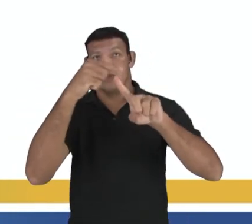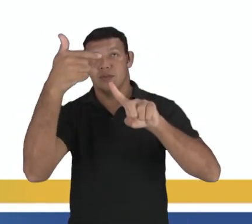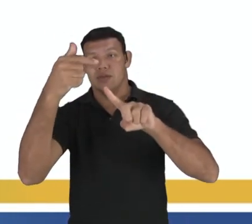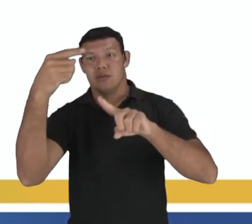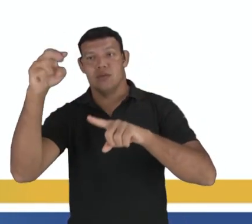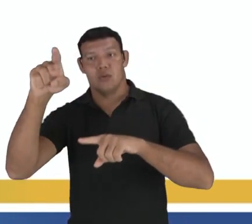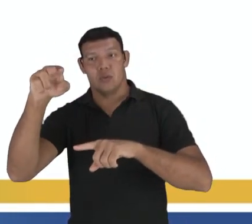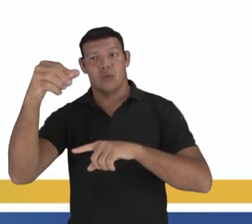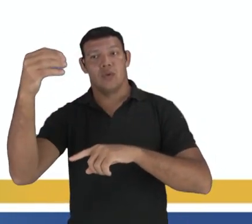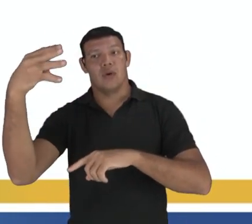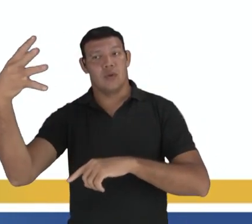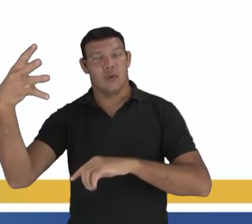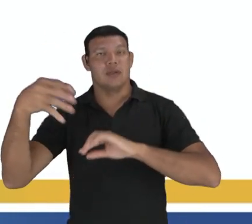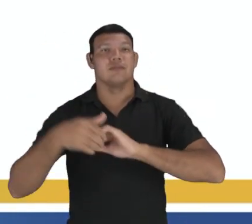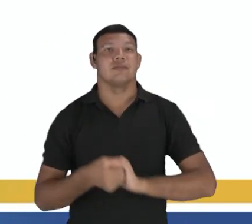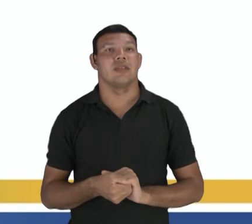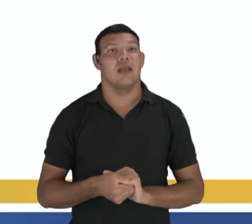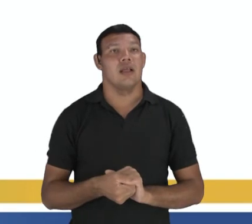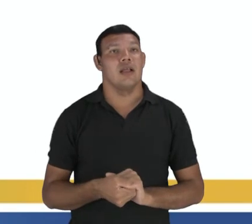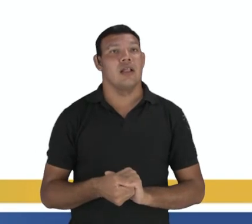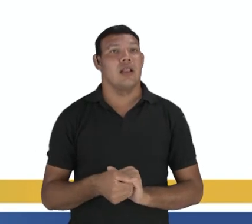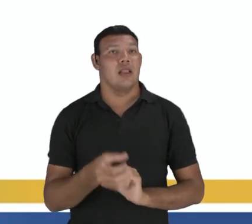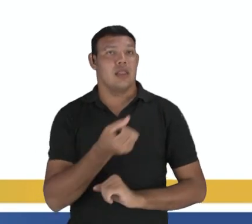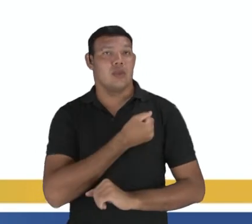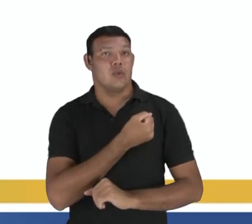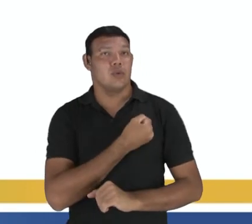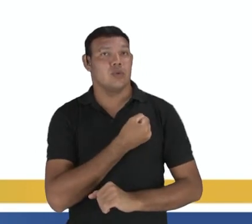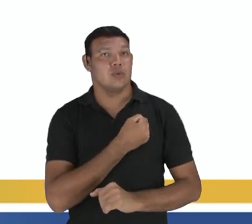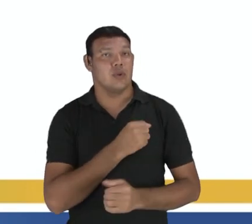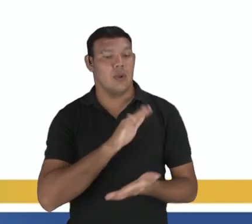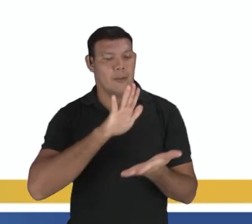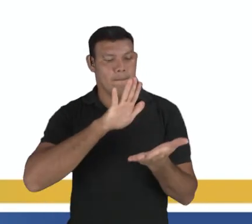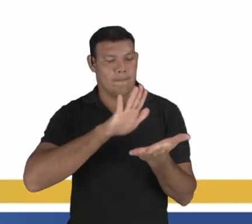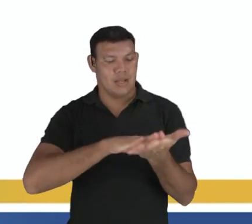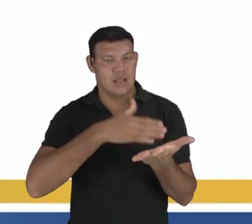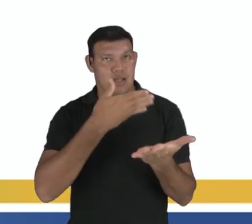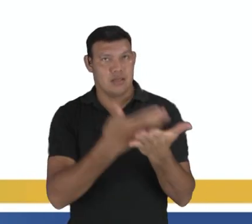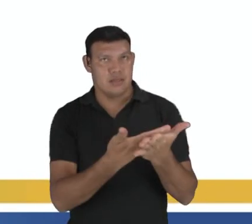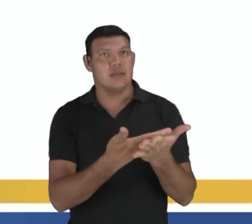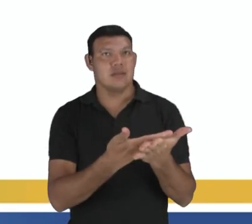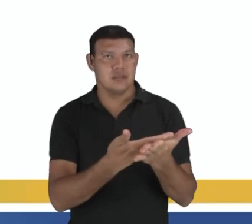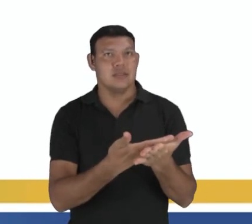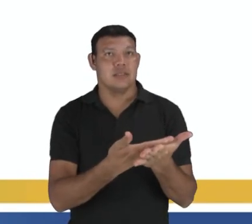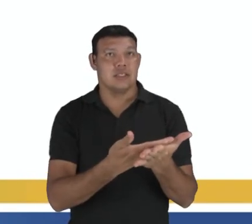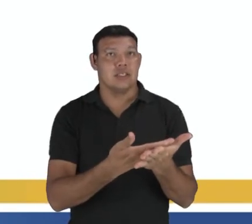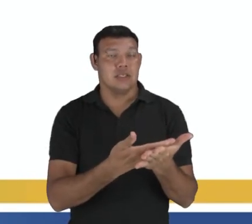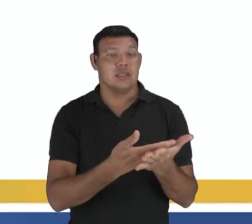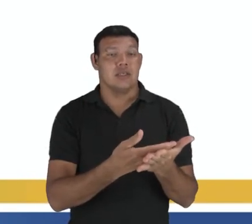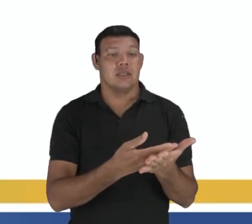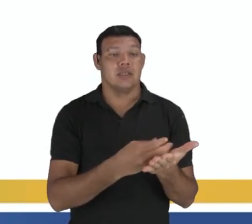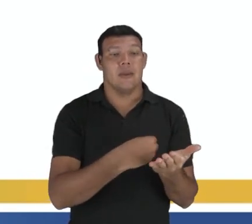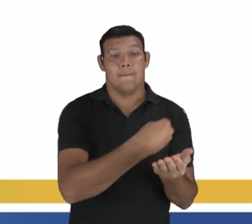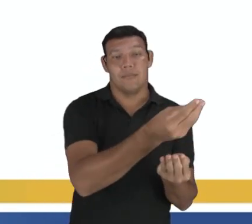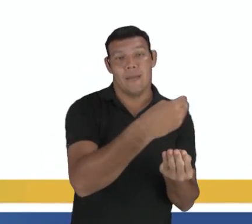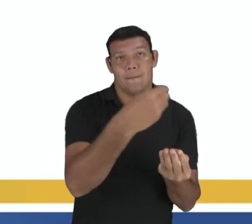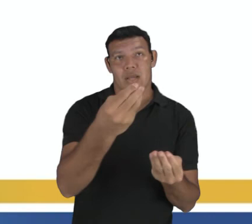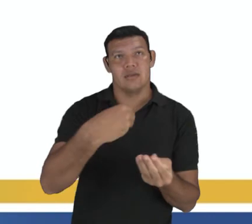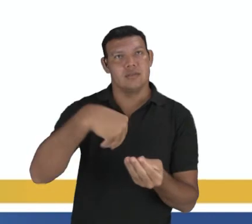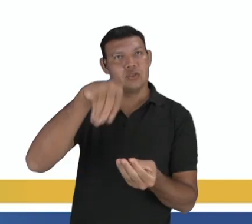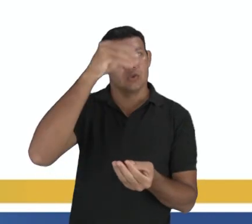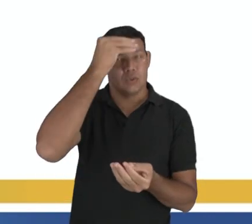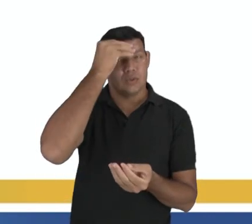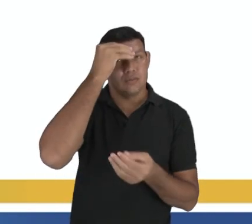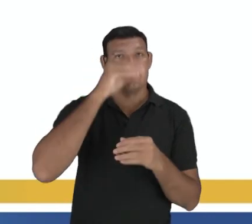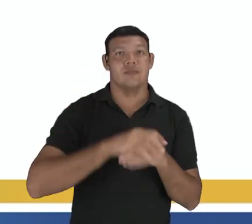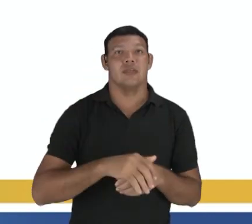número de figurinha por sobrinho. Ela diz, segundo a tabelinha, que nós temos aí os valores de